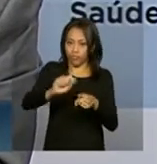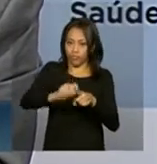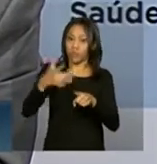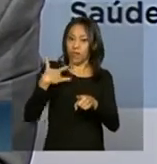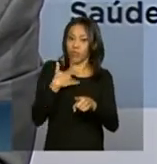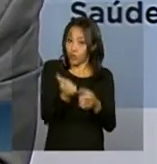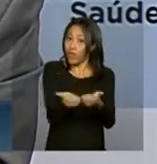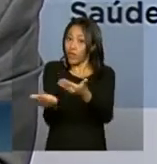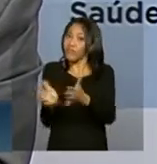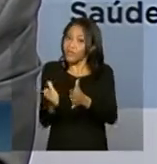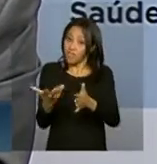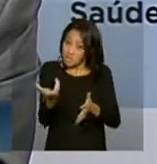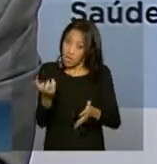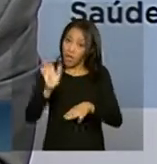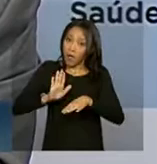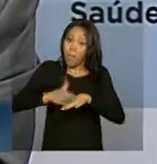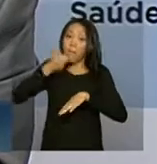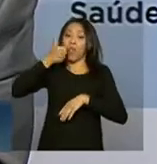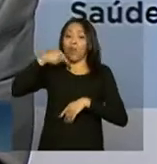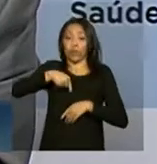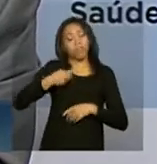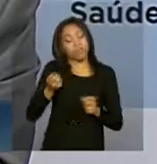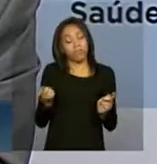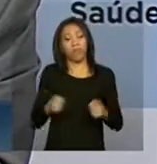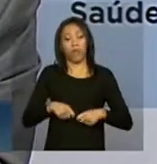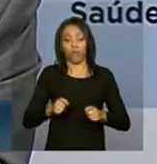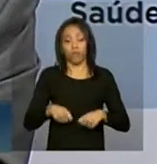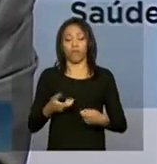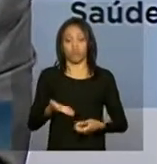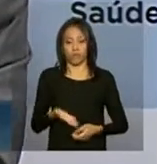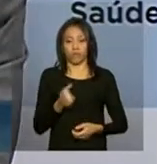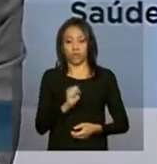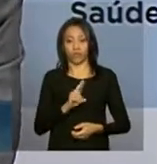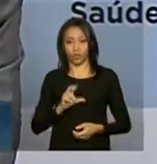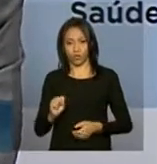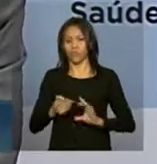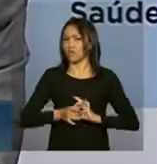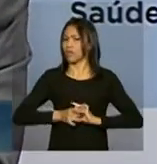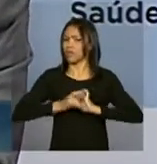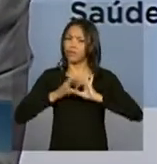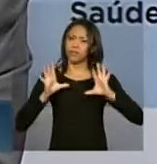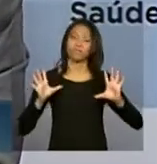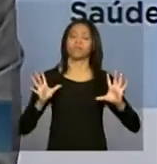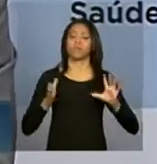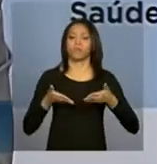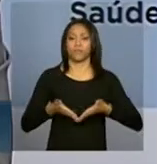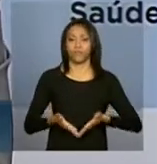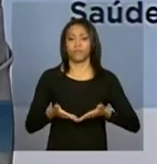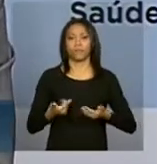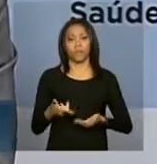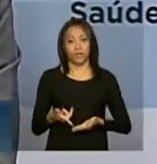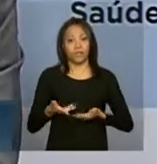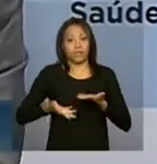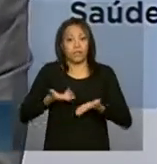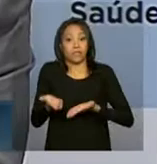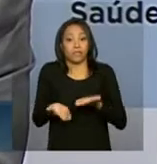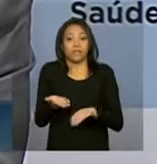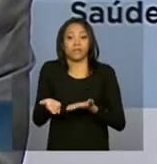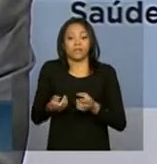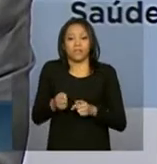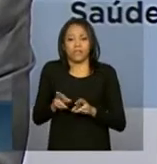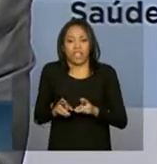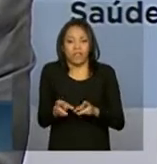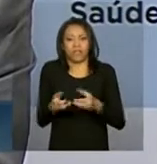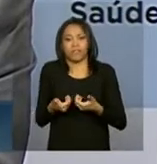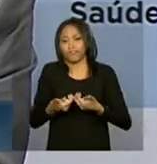paciente utiliza esses medicamentos, esses procedimentos pelo Sistema Único de Saúde, está disponível no SUS esse tipo de tratamento. A partir do